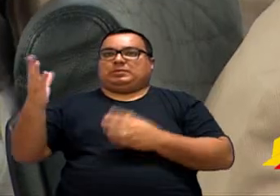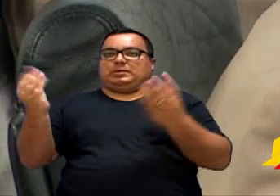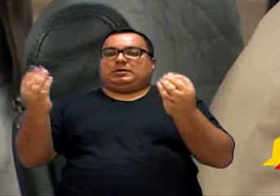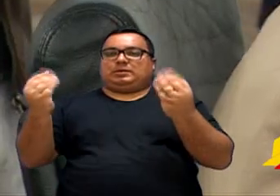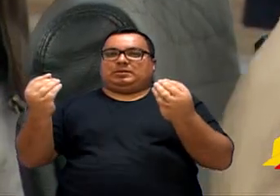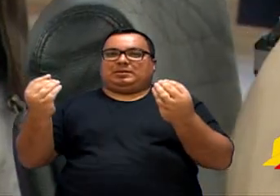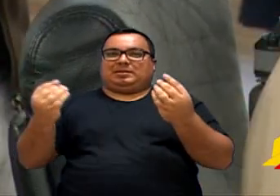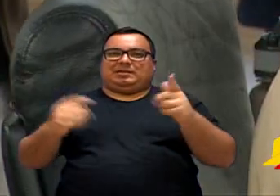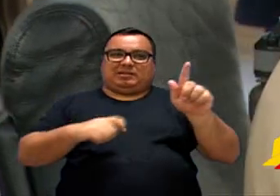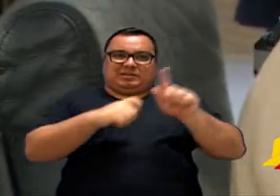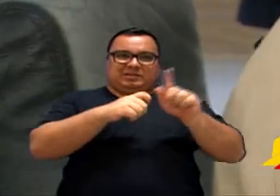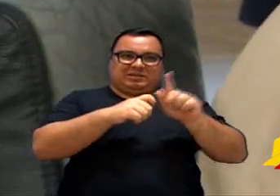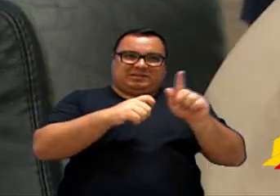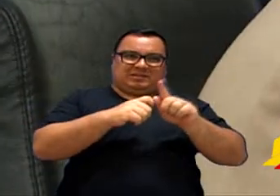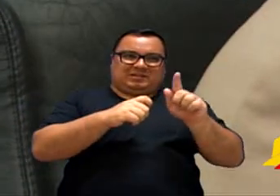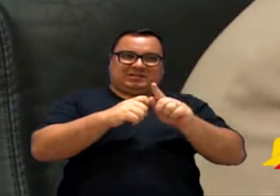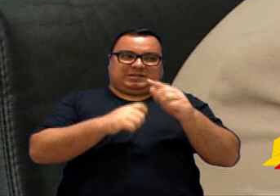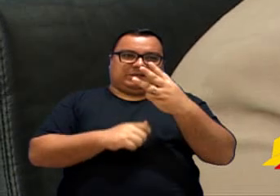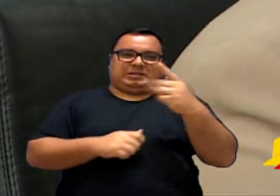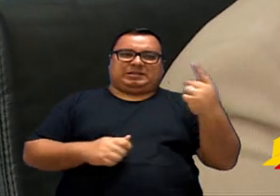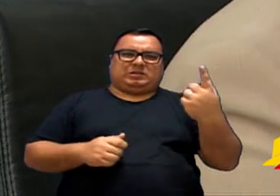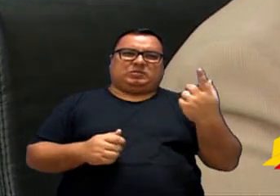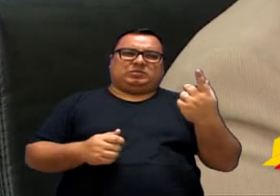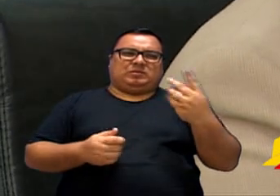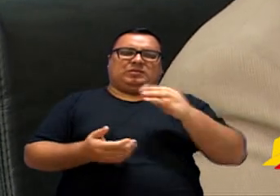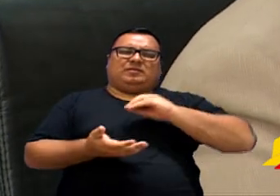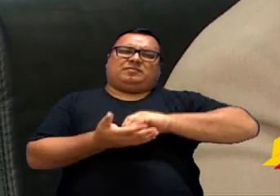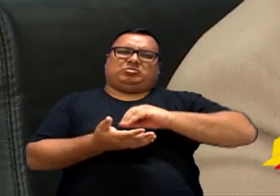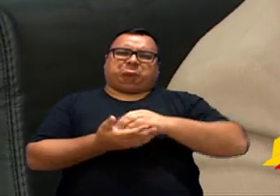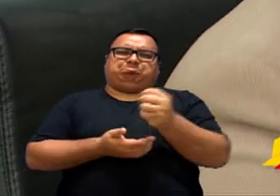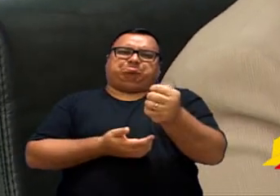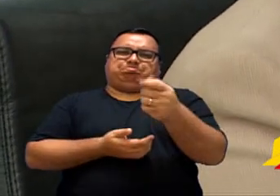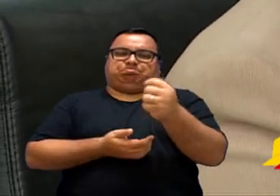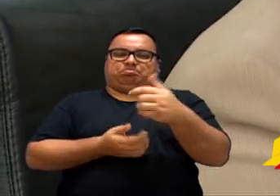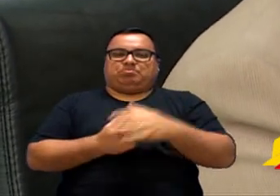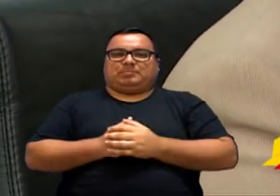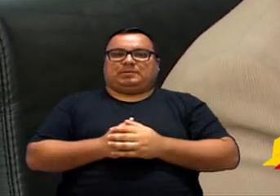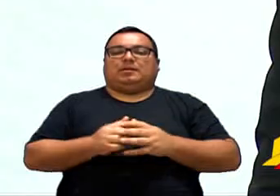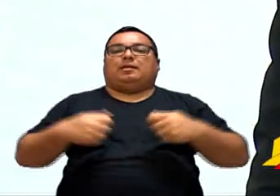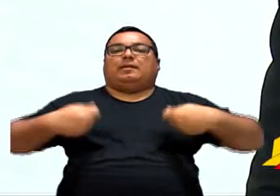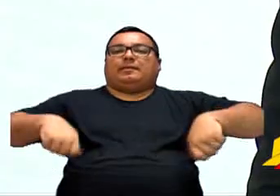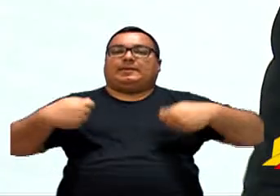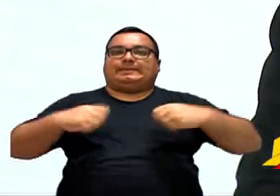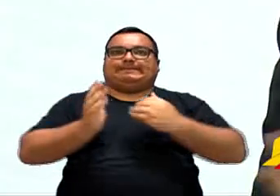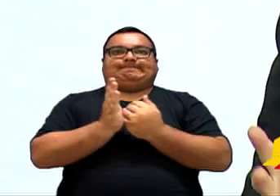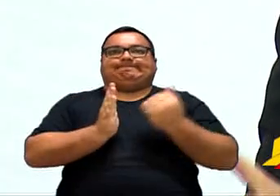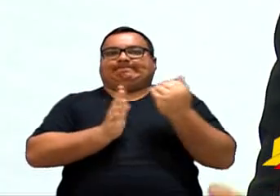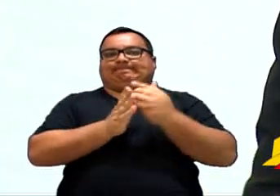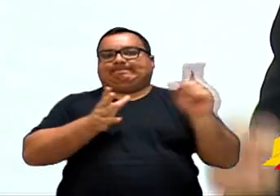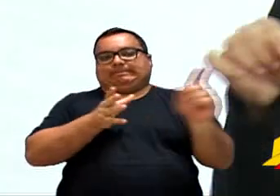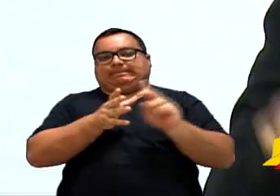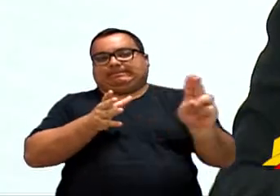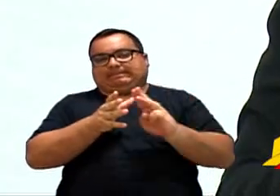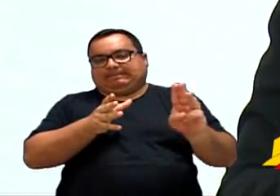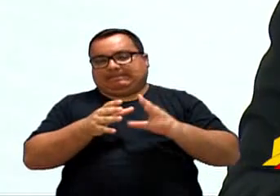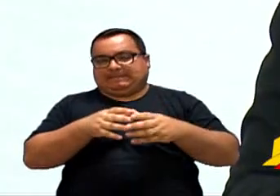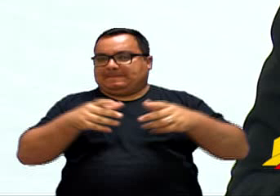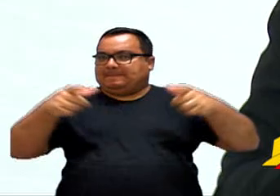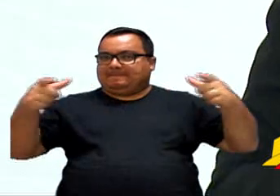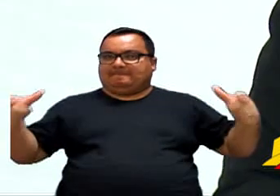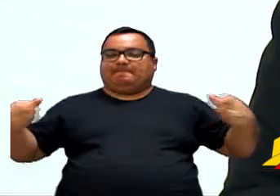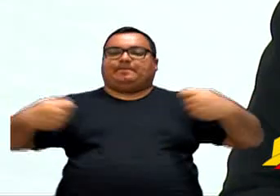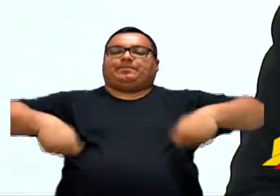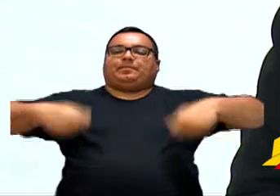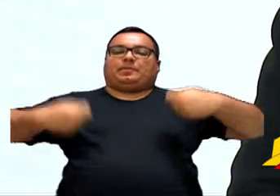absurdo. Chega a ser imoral até a situação, né? Porque as mulheres que estão aí precisando de atendimento não conseguem. Nós temos